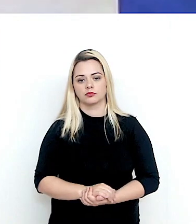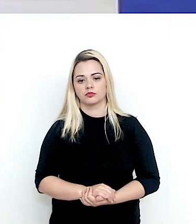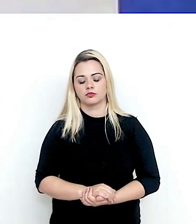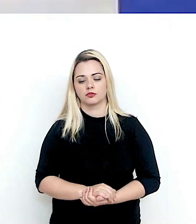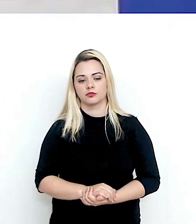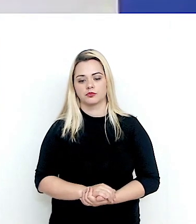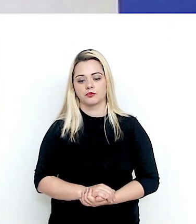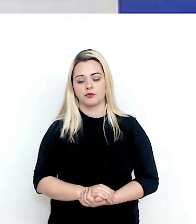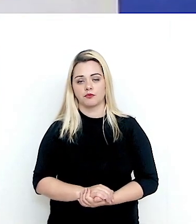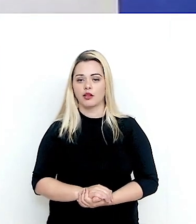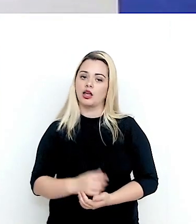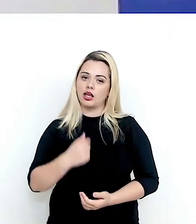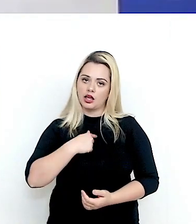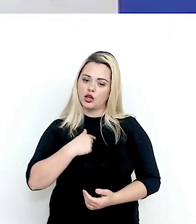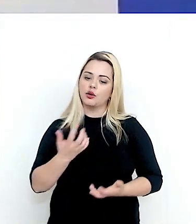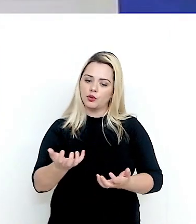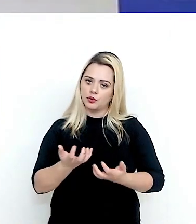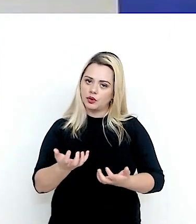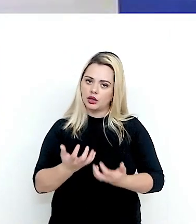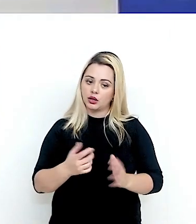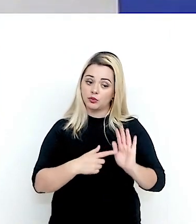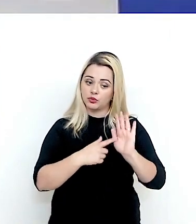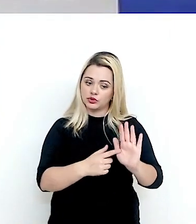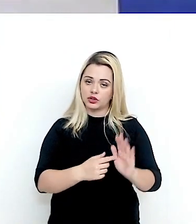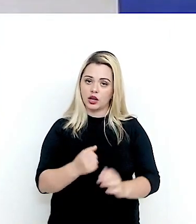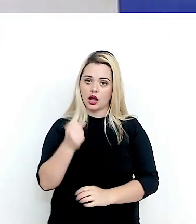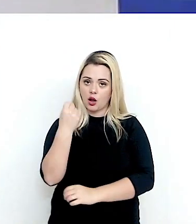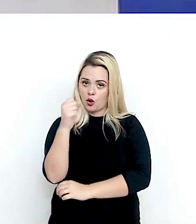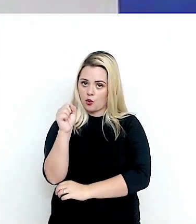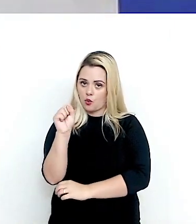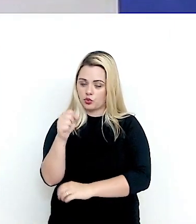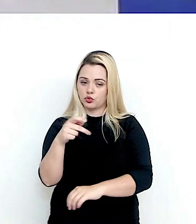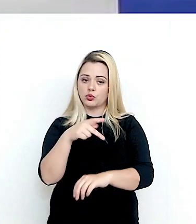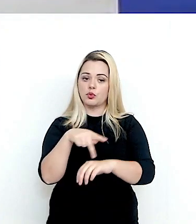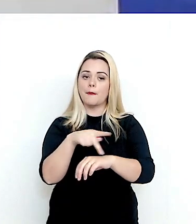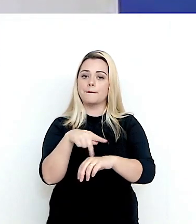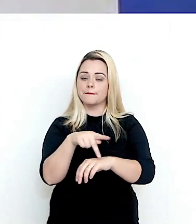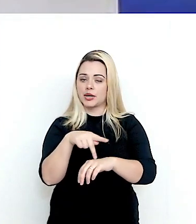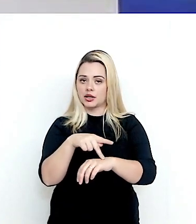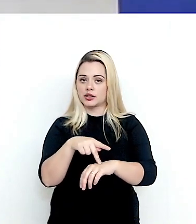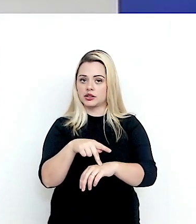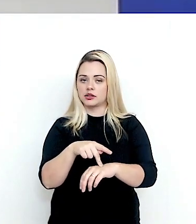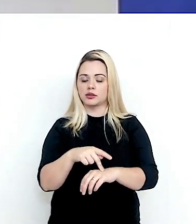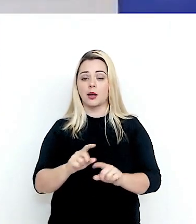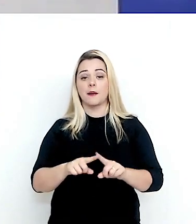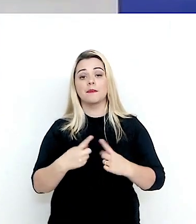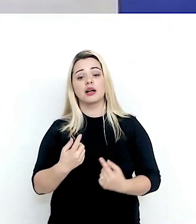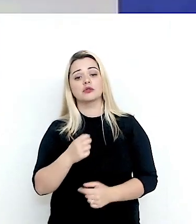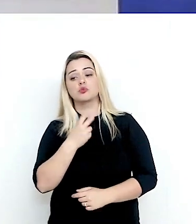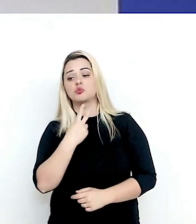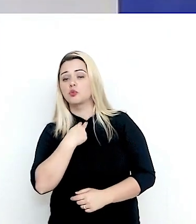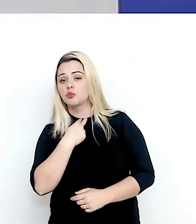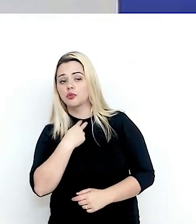e eu pretendo tratar dos oito países separadamente mas eu não não posso deixar de mencionar Pelo menos é